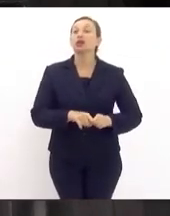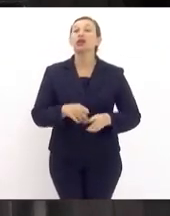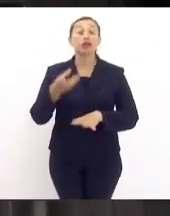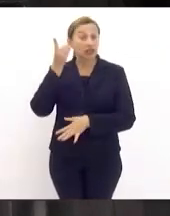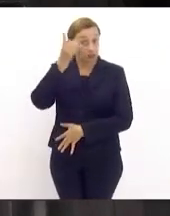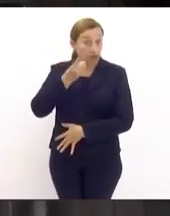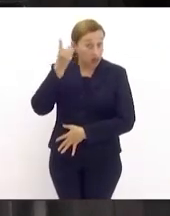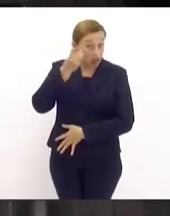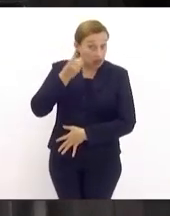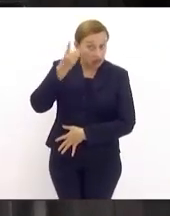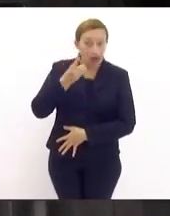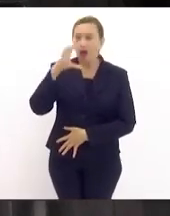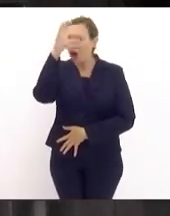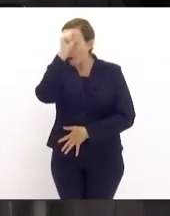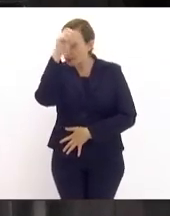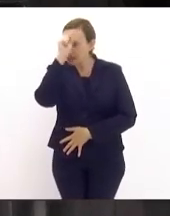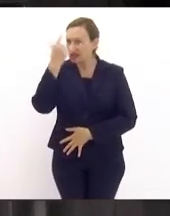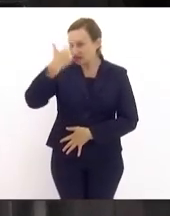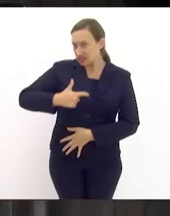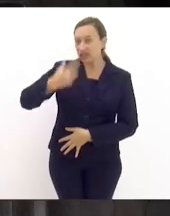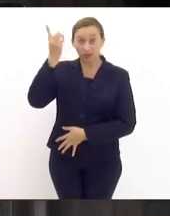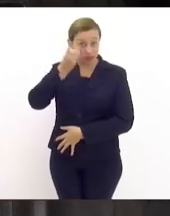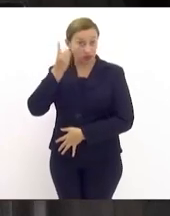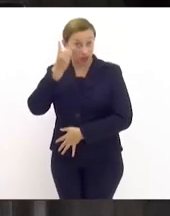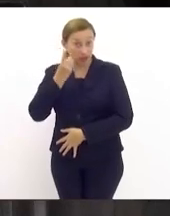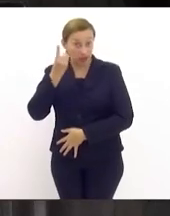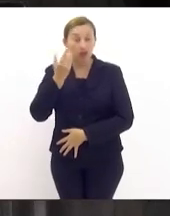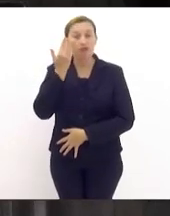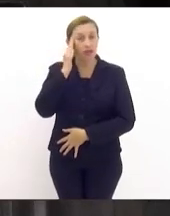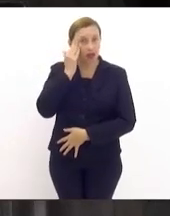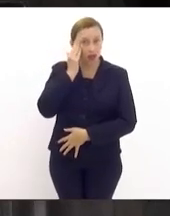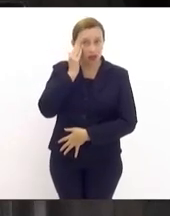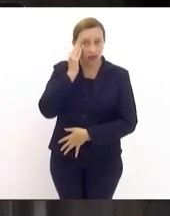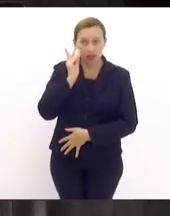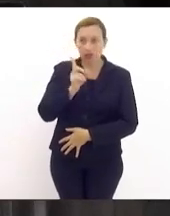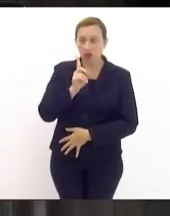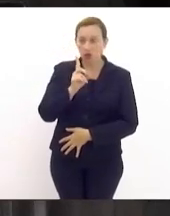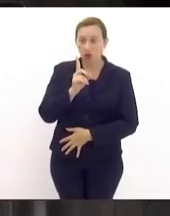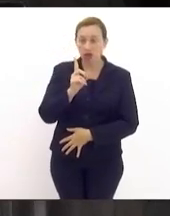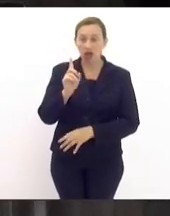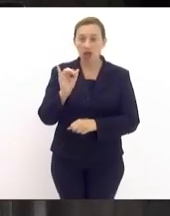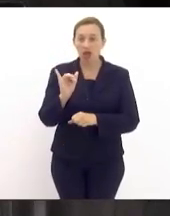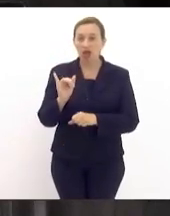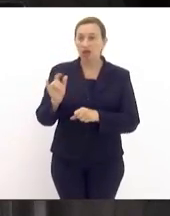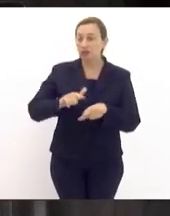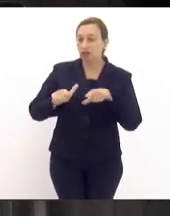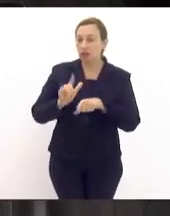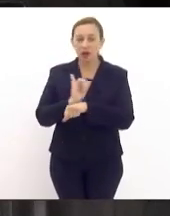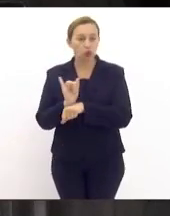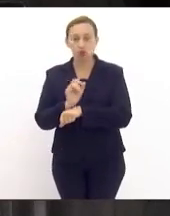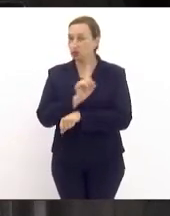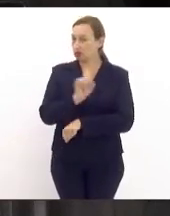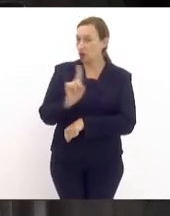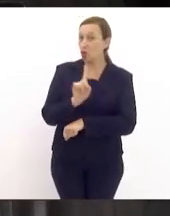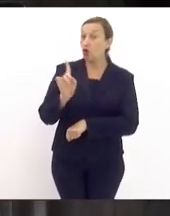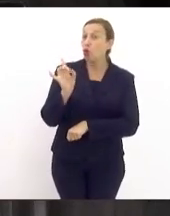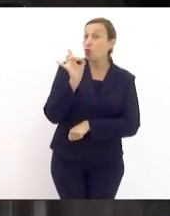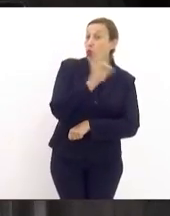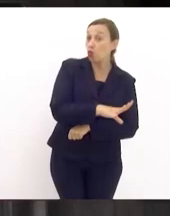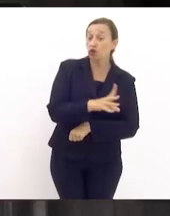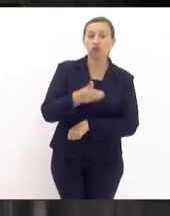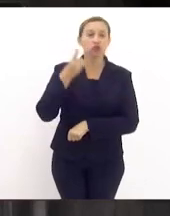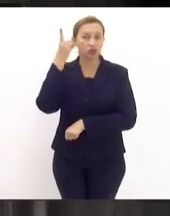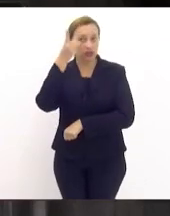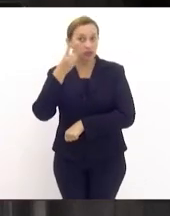deputados aprendam a ser deputados. Entendam que não são mais youtubers. O último parlamentar